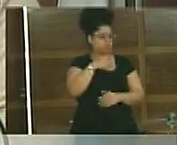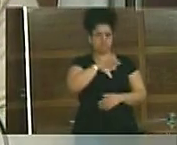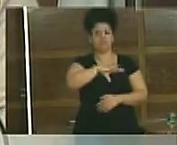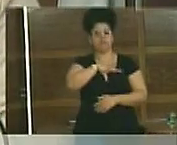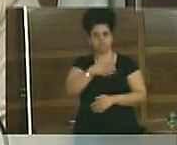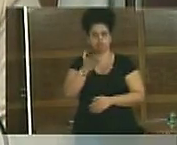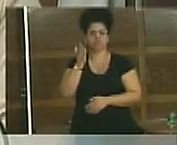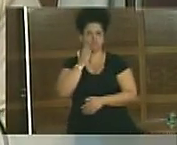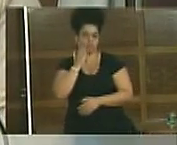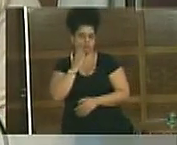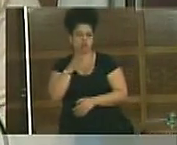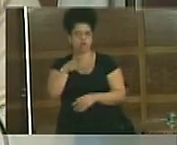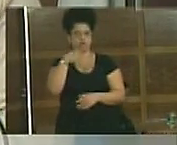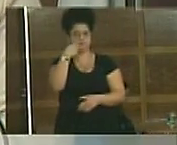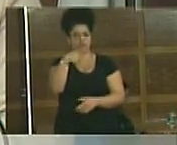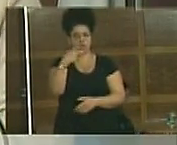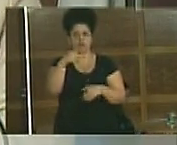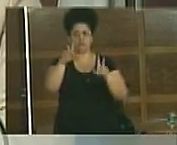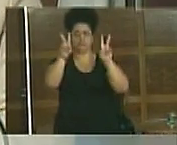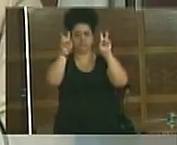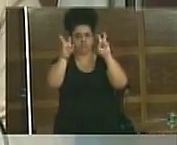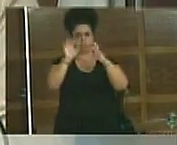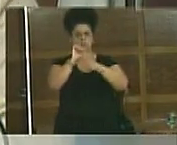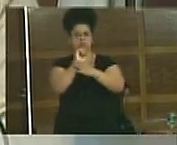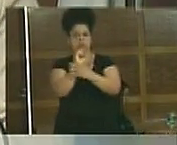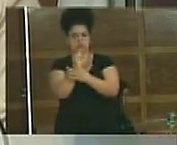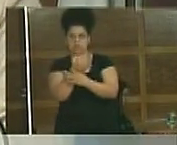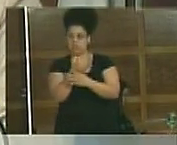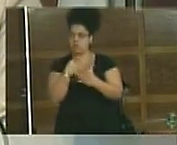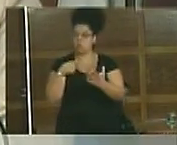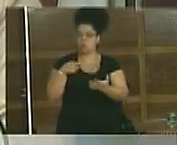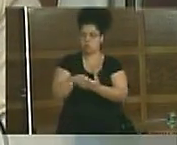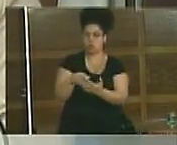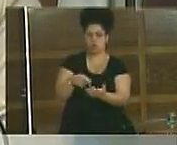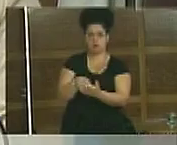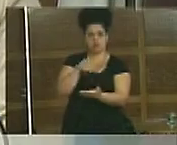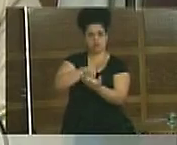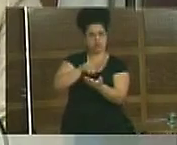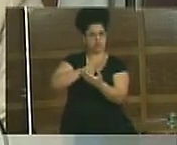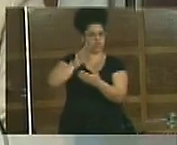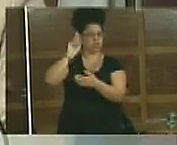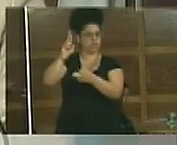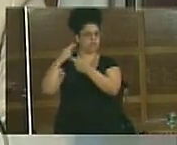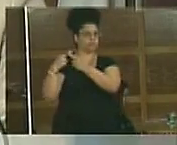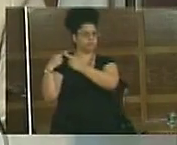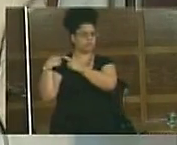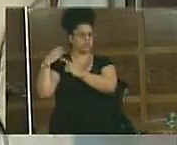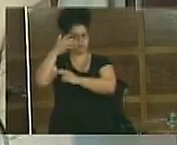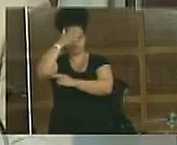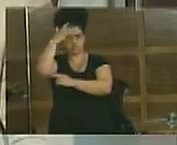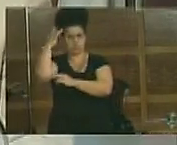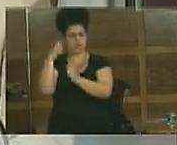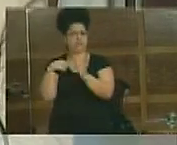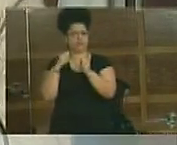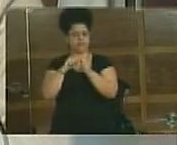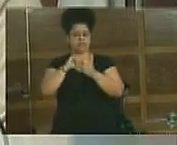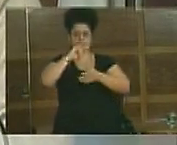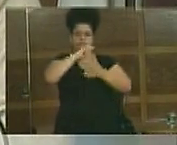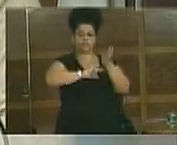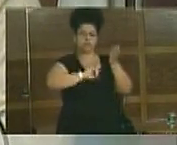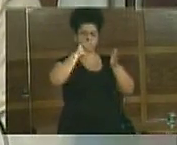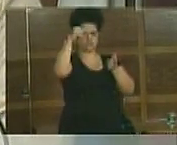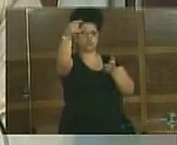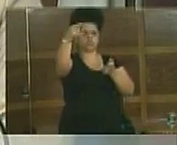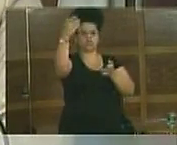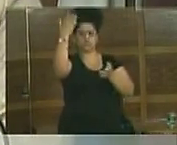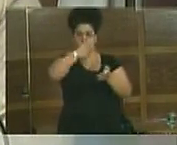me exponho aqui, falo da segurança, cobro dos irresponsáveis que deveriam estar fazendo e não faço, faço requerimento para ter documento depois lá na